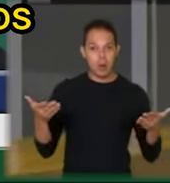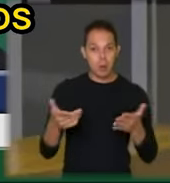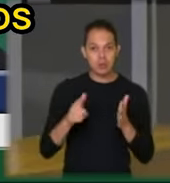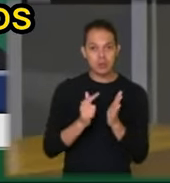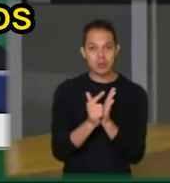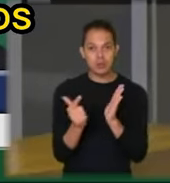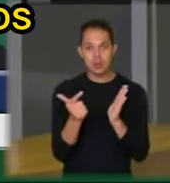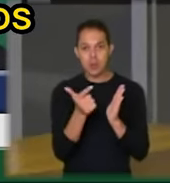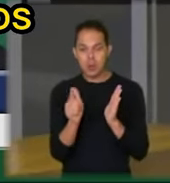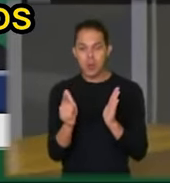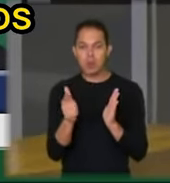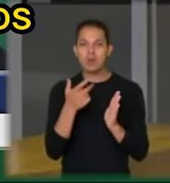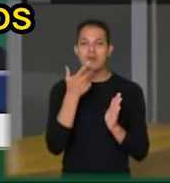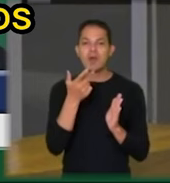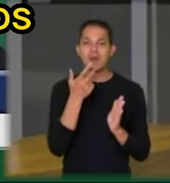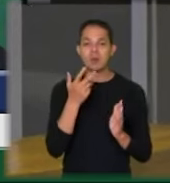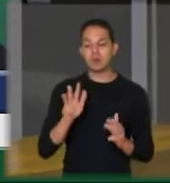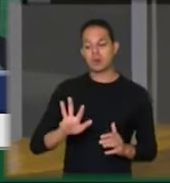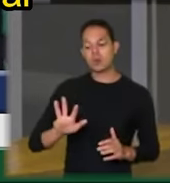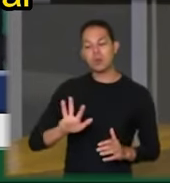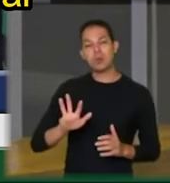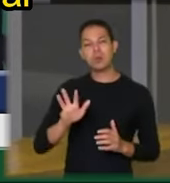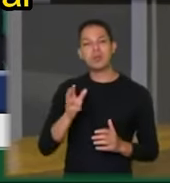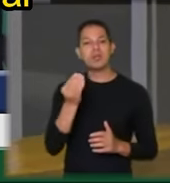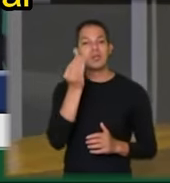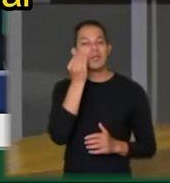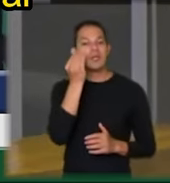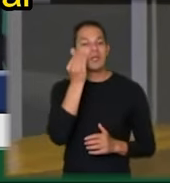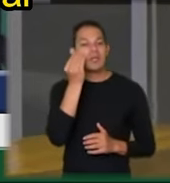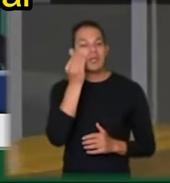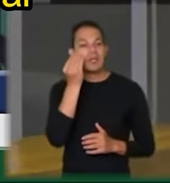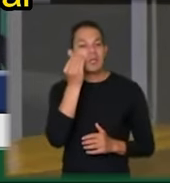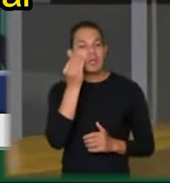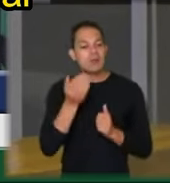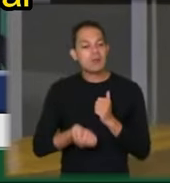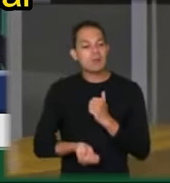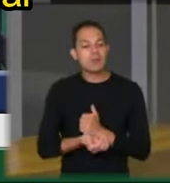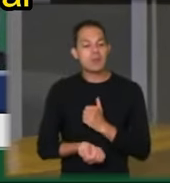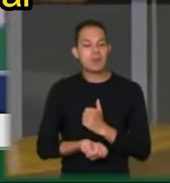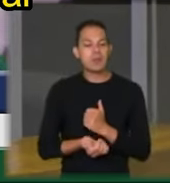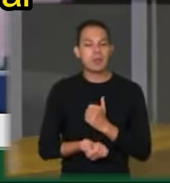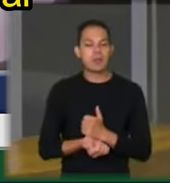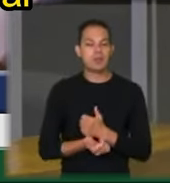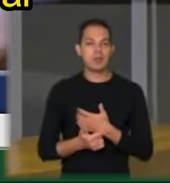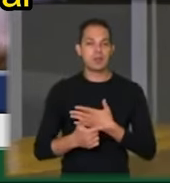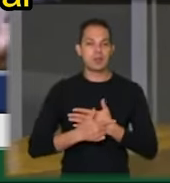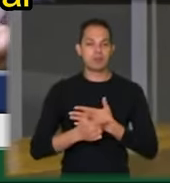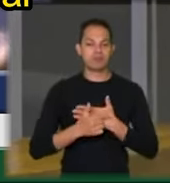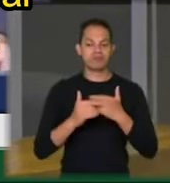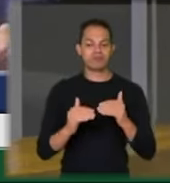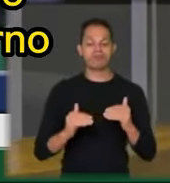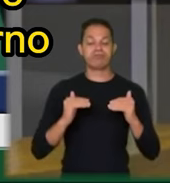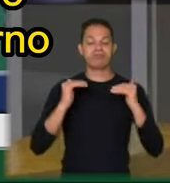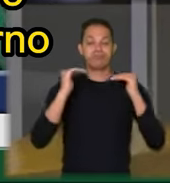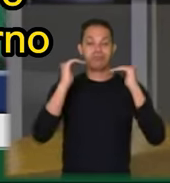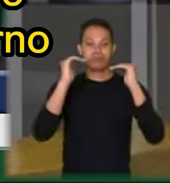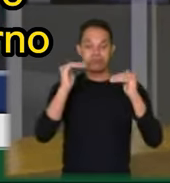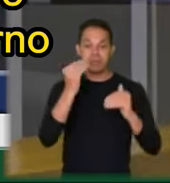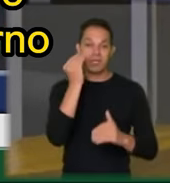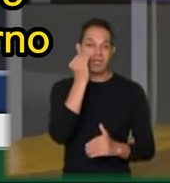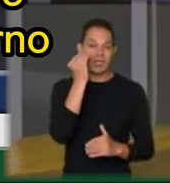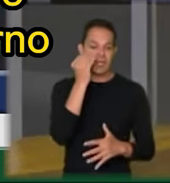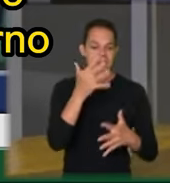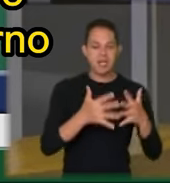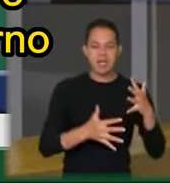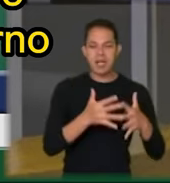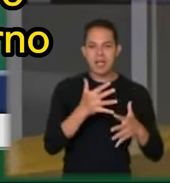Governo Lula oferece cargos de segundo escalão para barrar CPI sobre atos golpistas. Eu não entendo